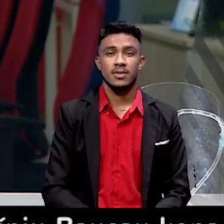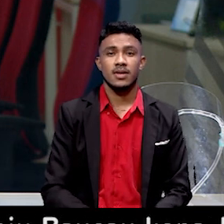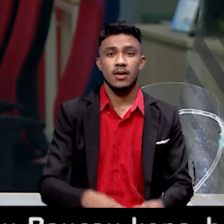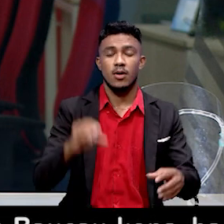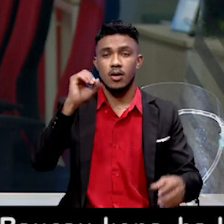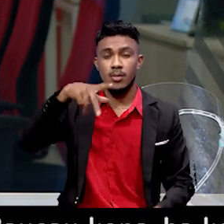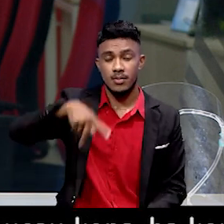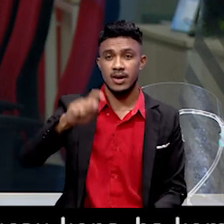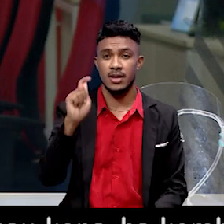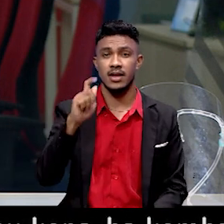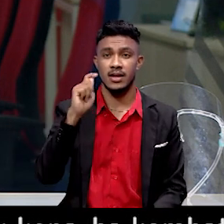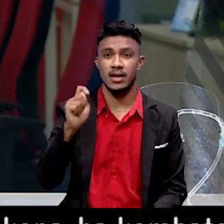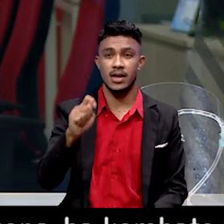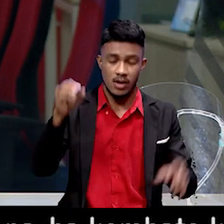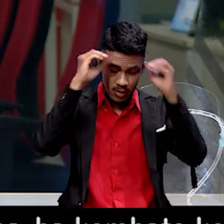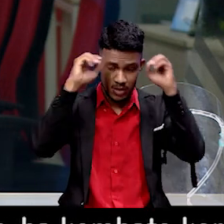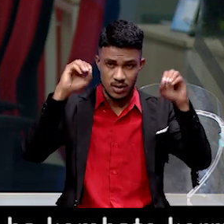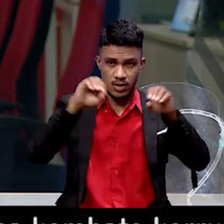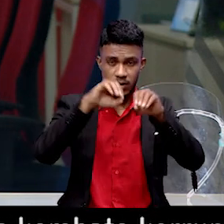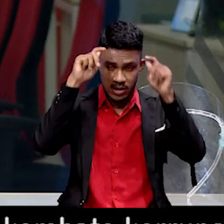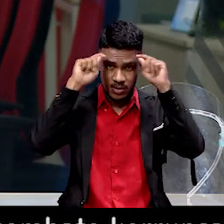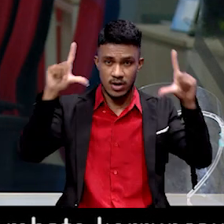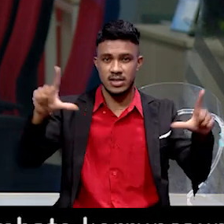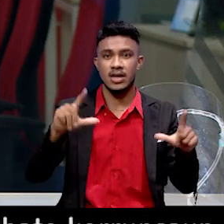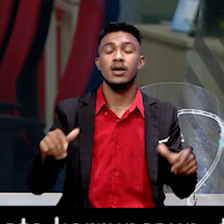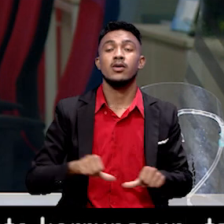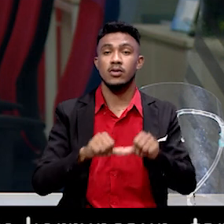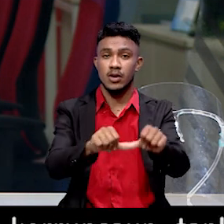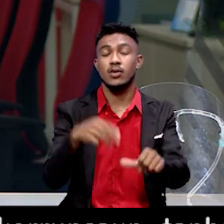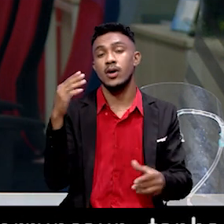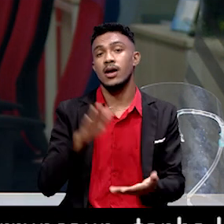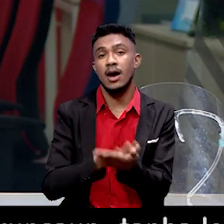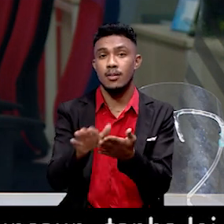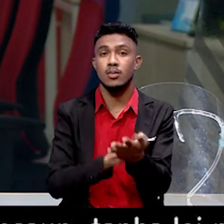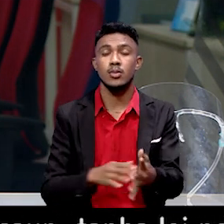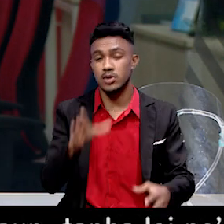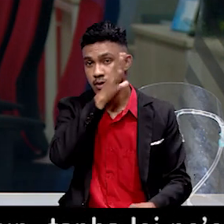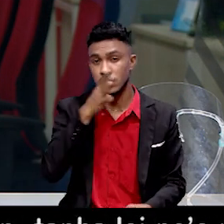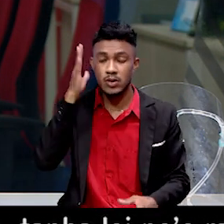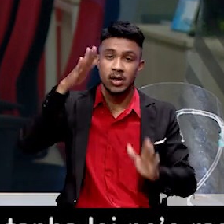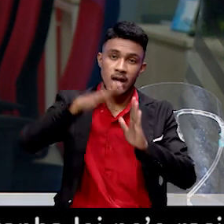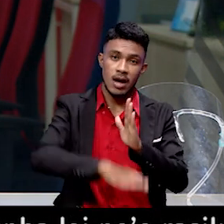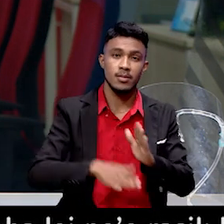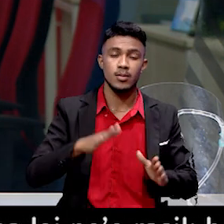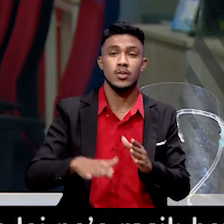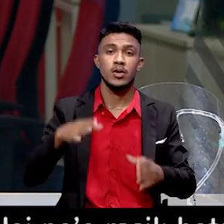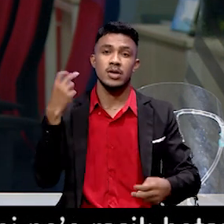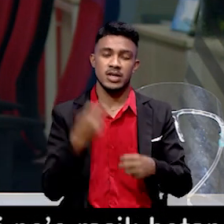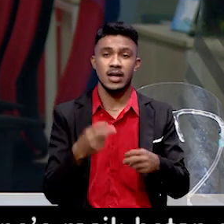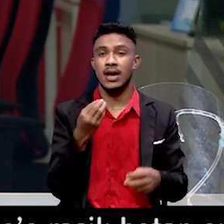Cooperativa Organização Popular Trabalhador Timorense continua a mostos hodi a menos dependência e hang